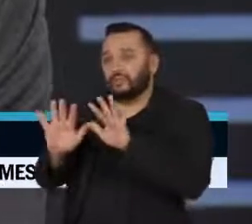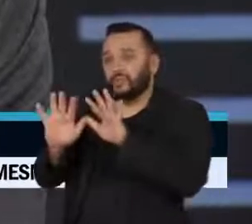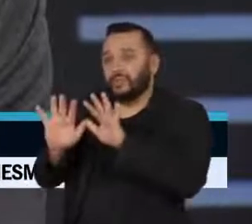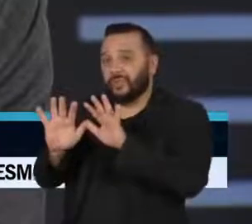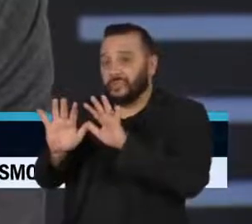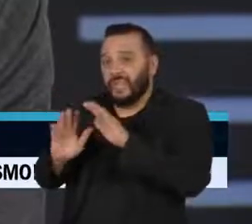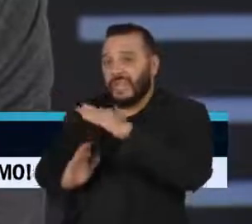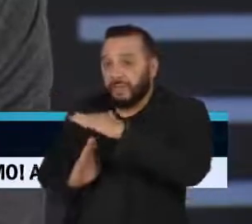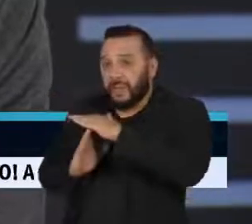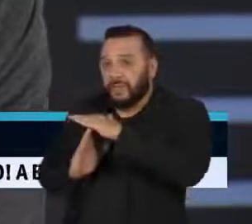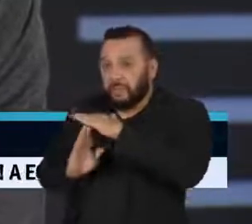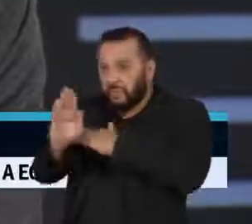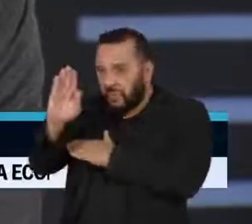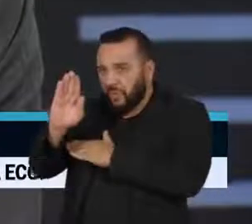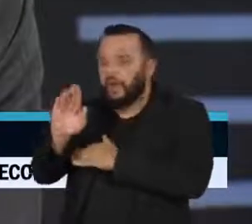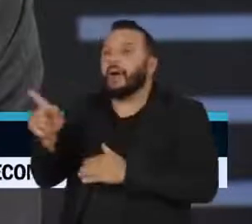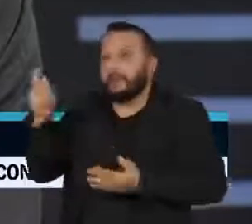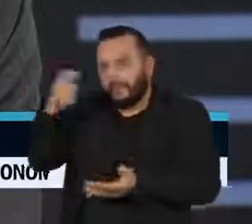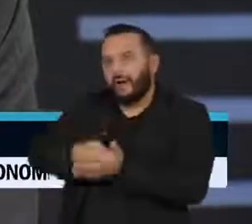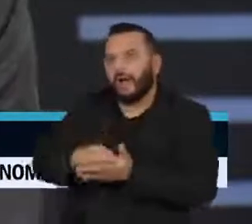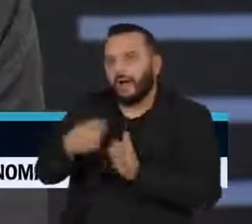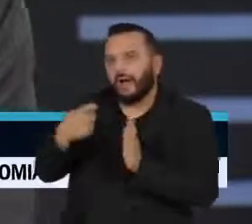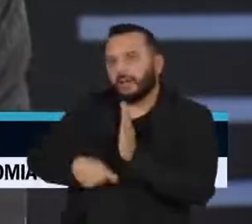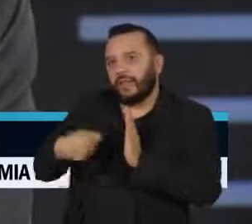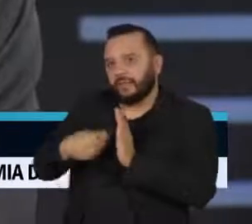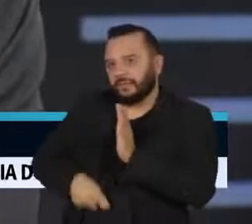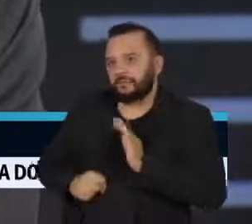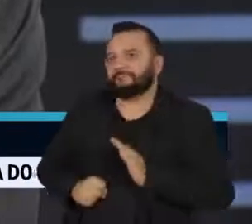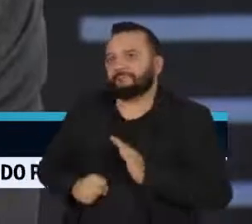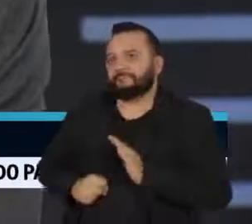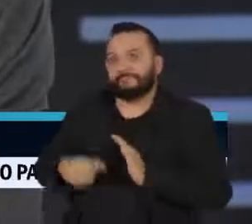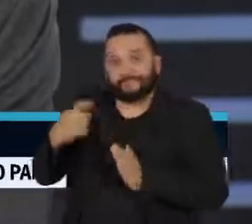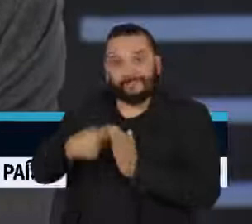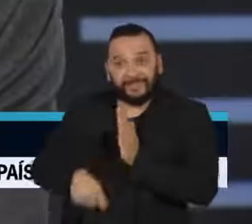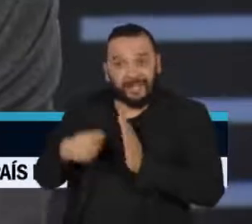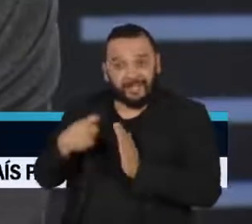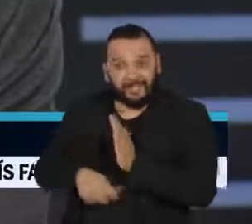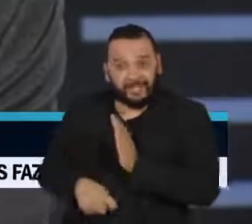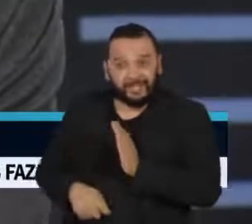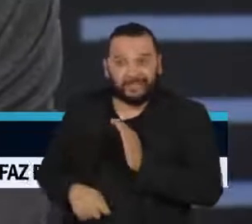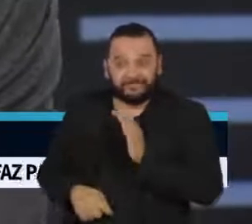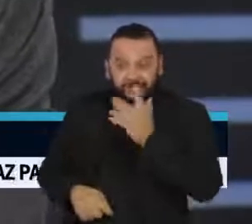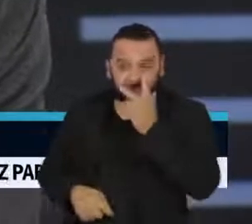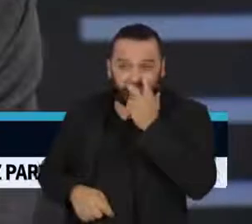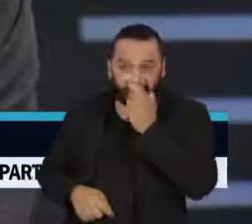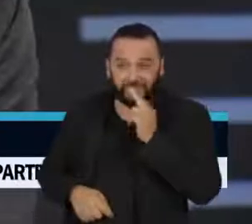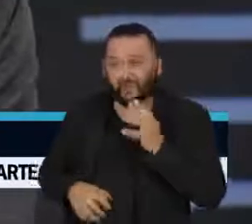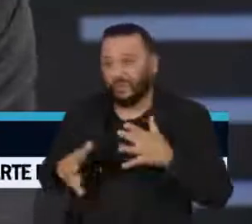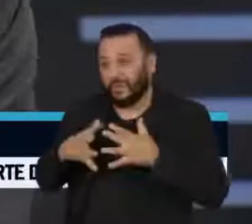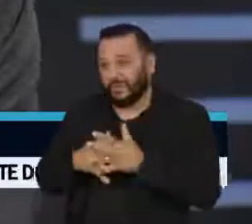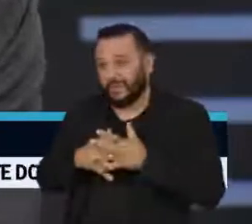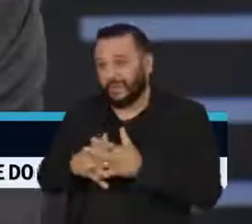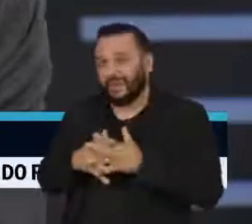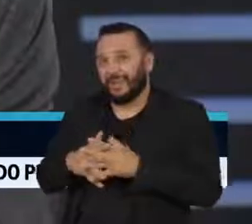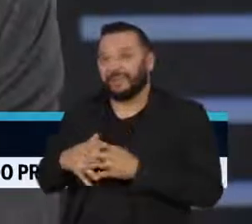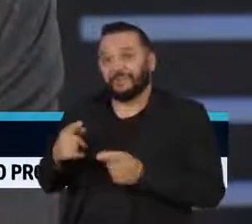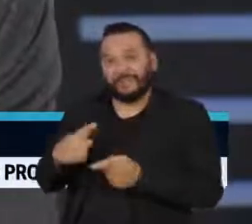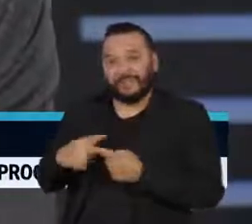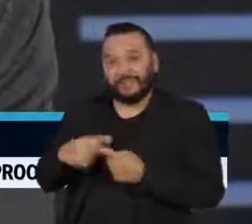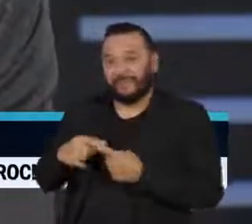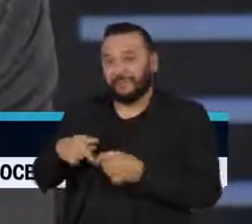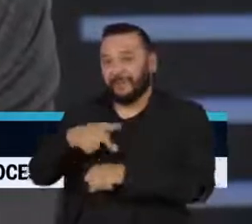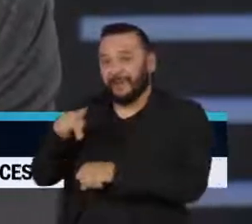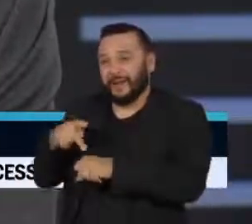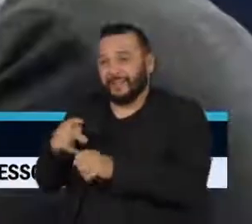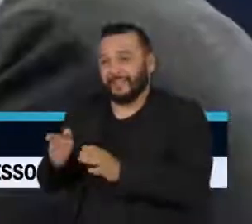isso, ou criar um sistema de taxação. Taxação é mais complicado, porque envolveria coisas entre fronteiras, e é sempre